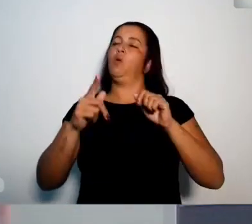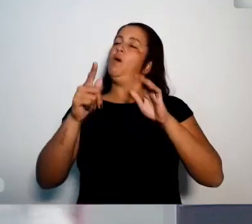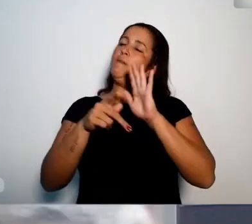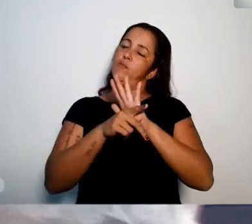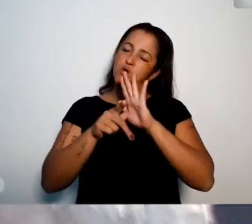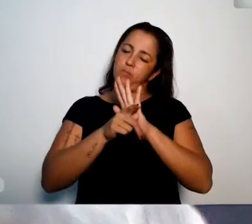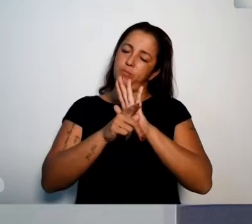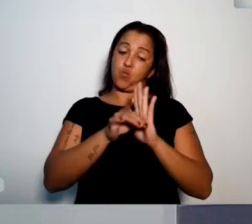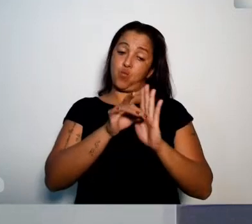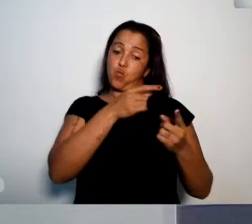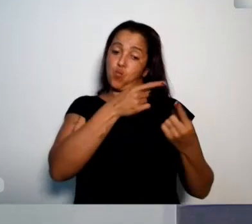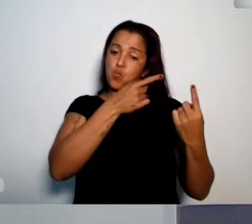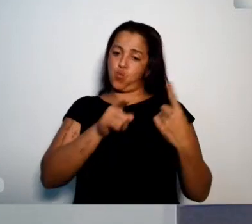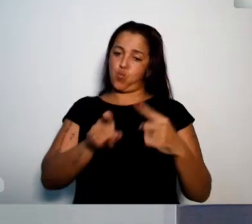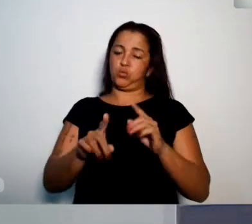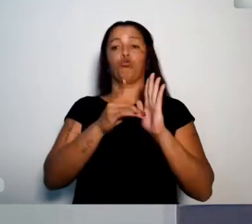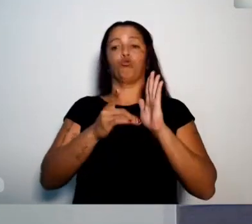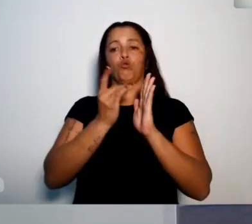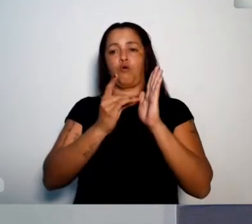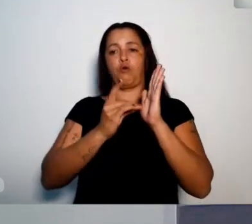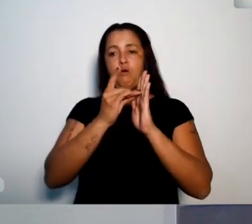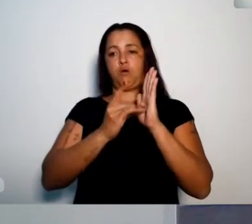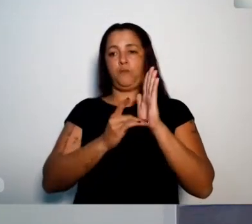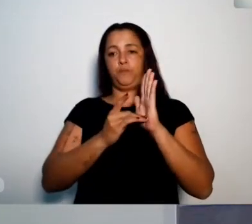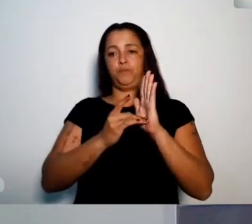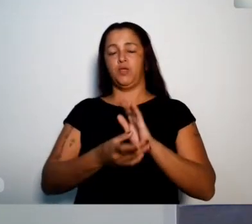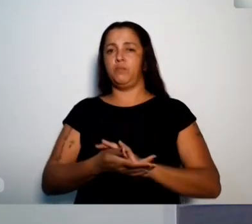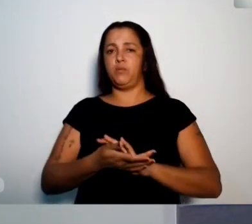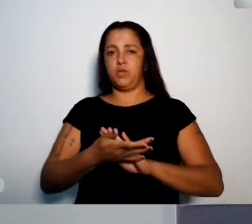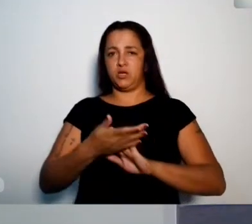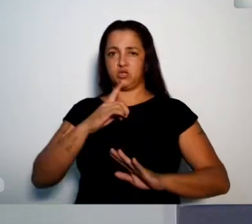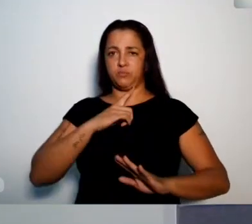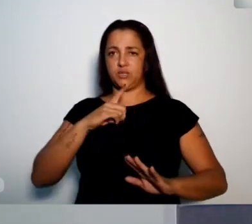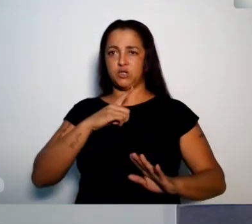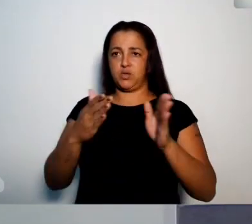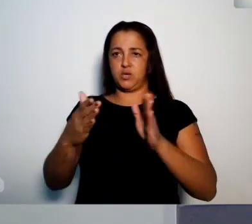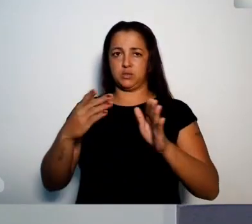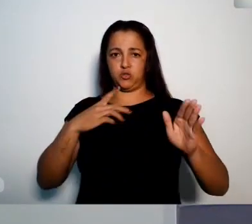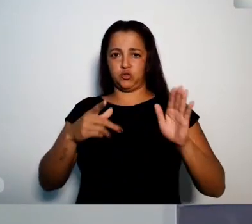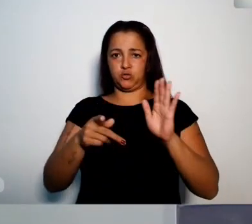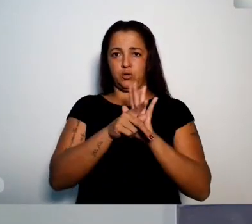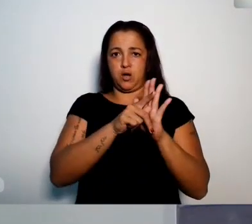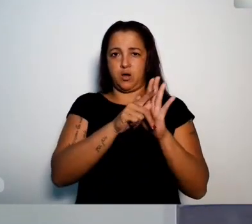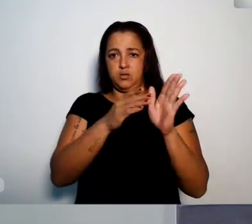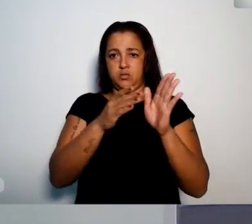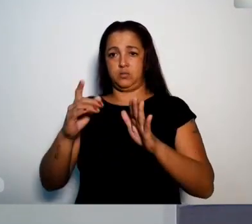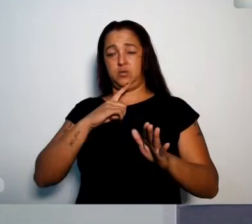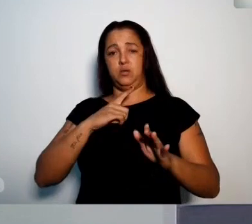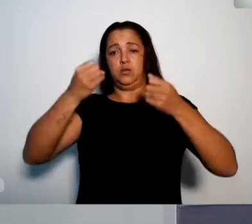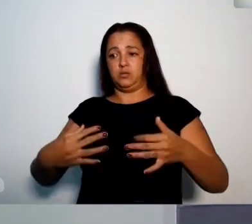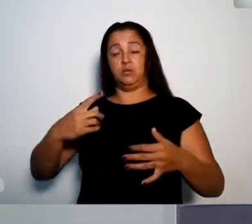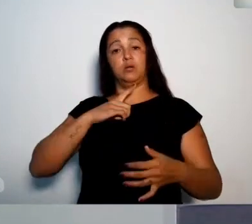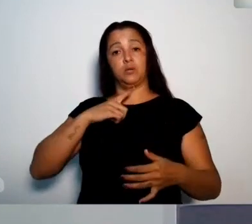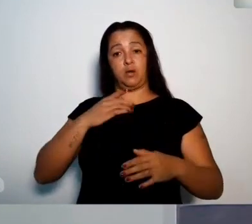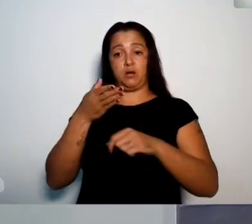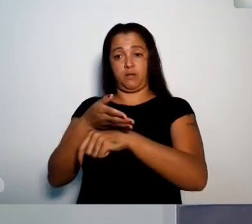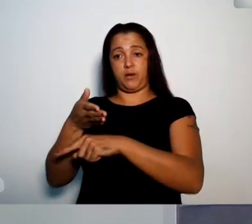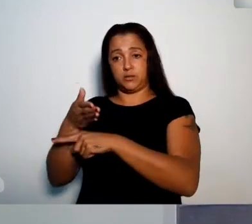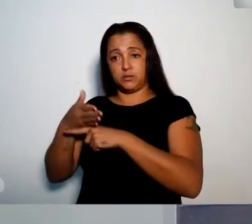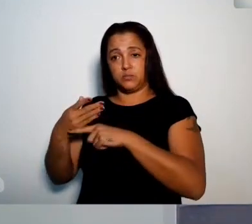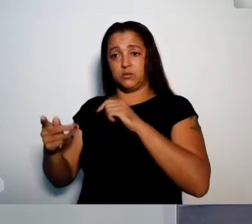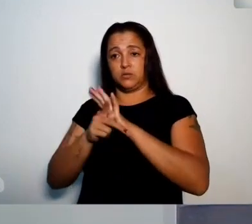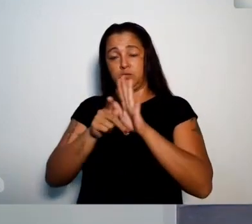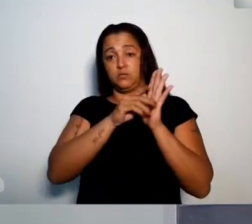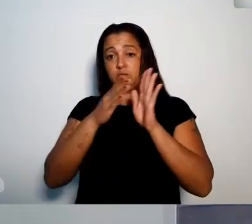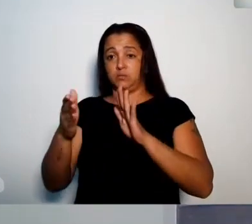quero dizer que é a minha primeira legislatura. Pela primeira vez estou participando da Câmara Municipal.